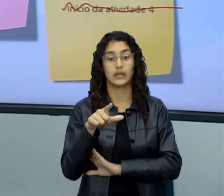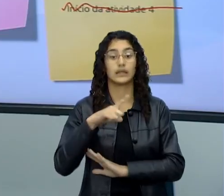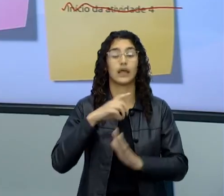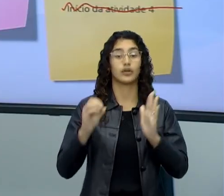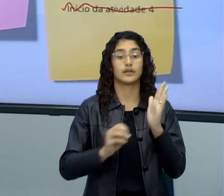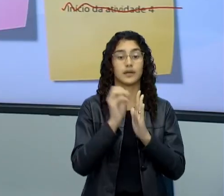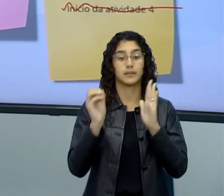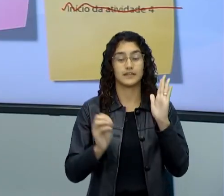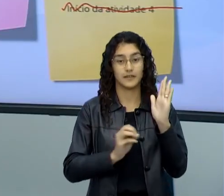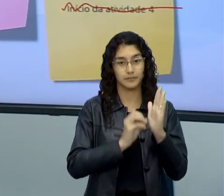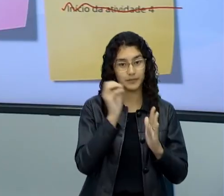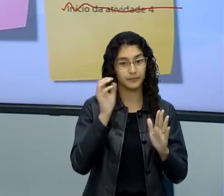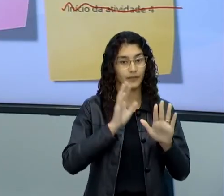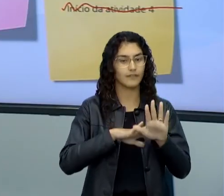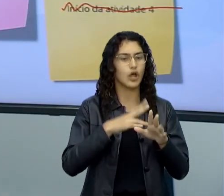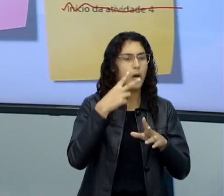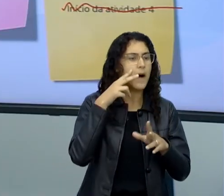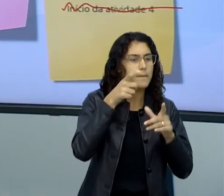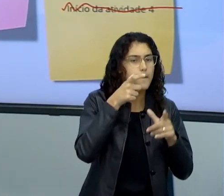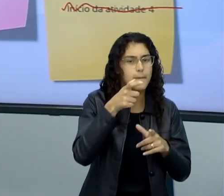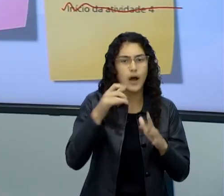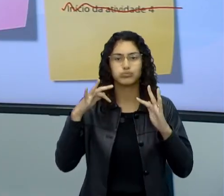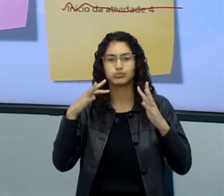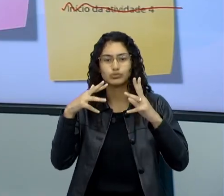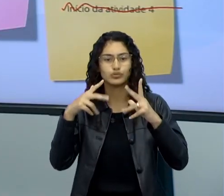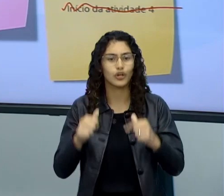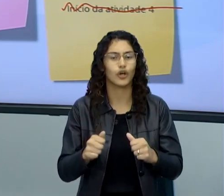CMSP Flix, né? Fazendo maratona.